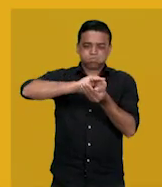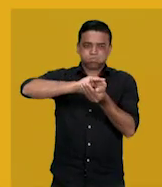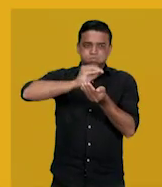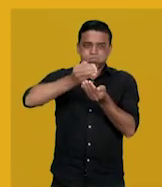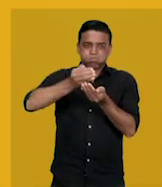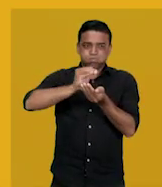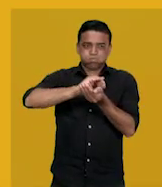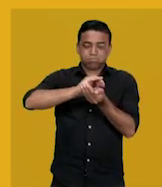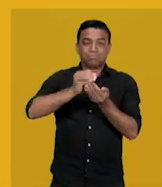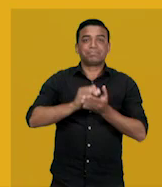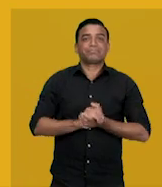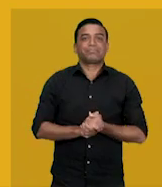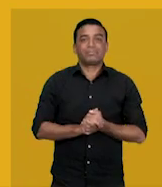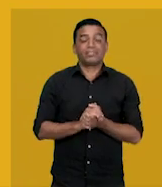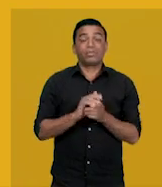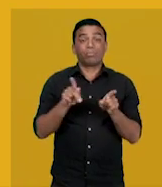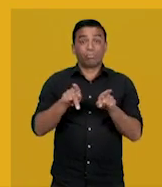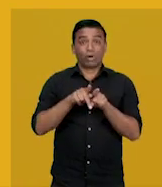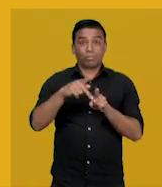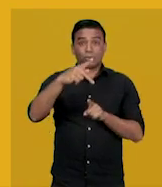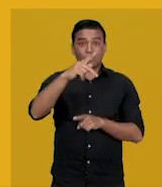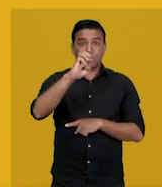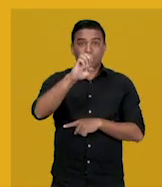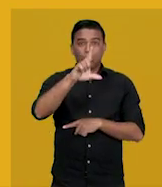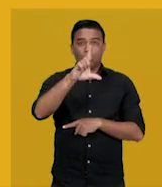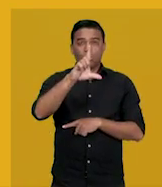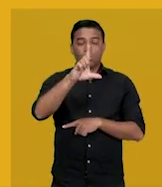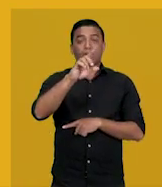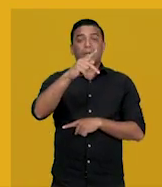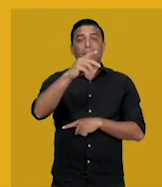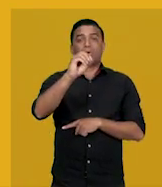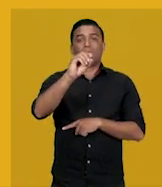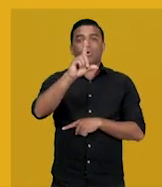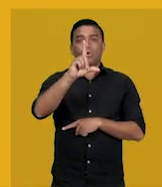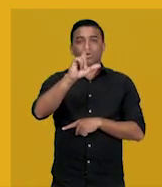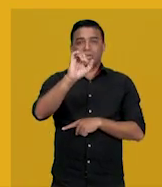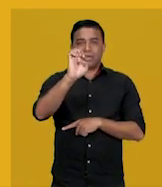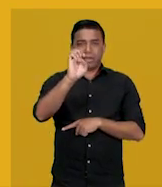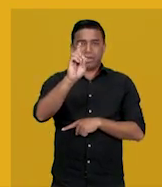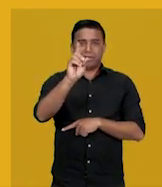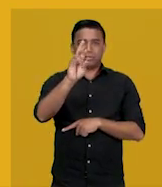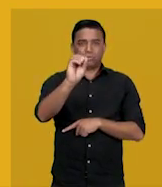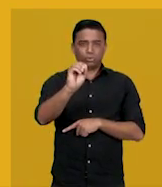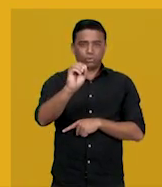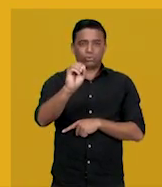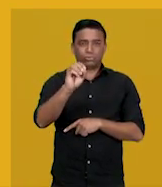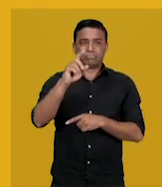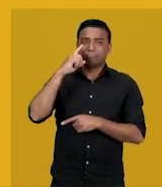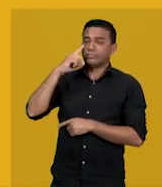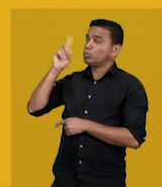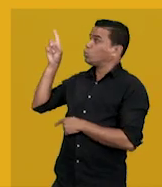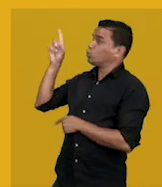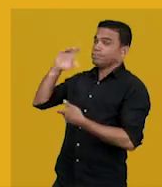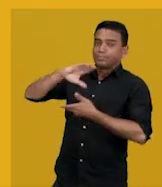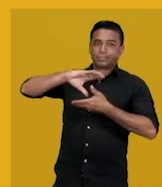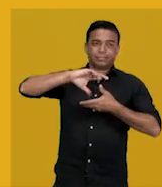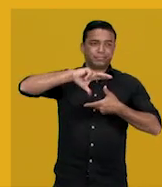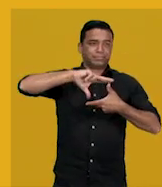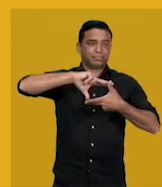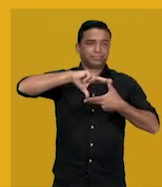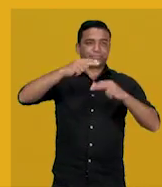formados apenas de faces planas, polígonos. Os principais são